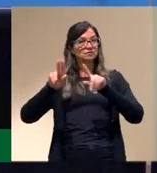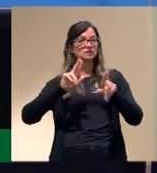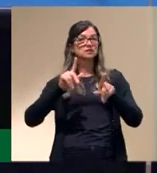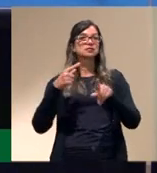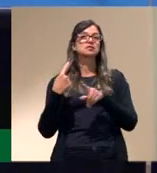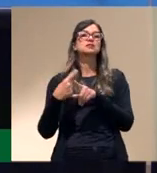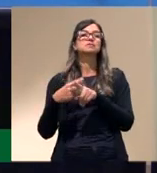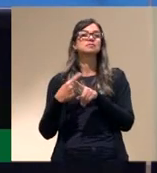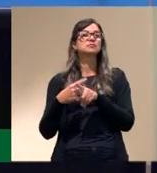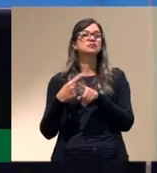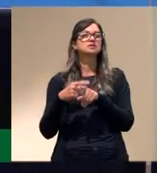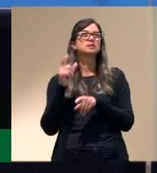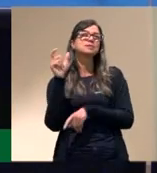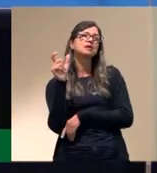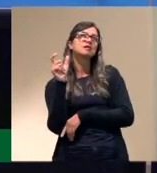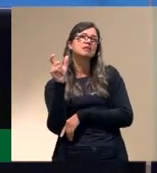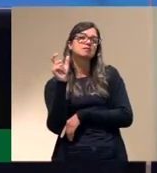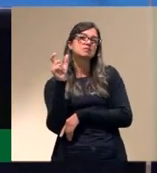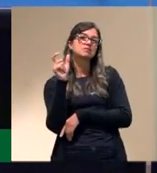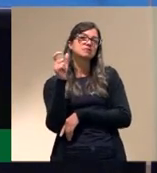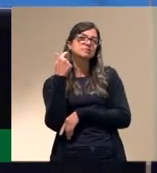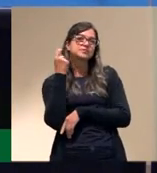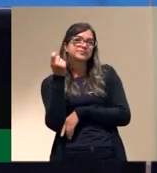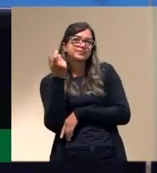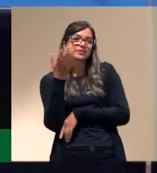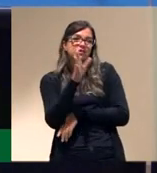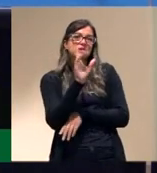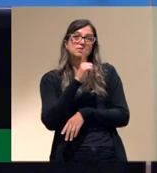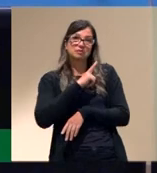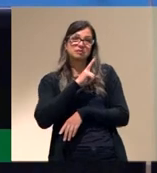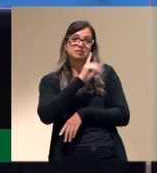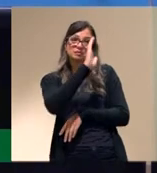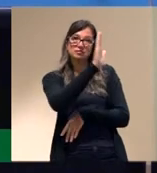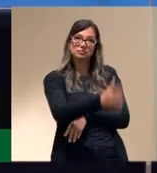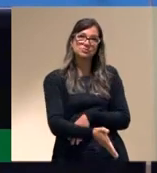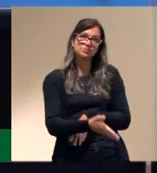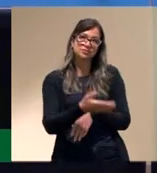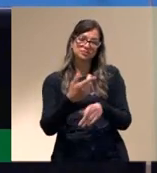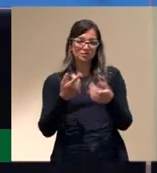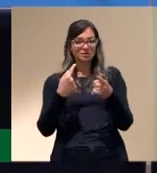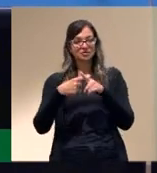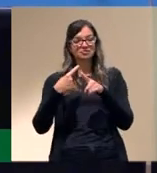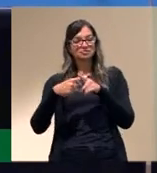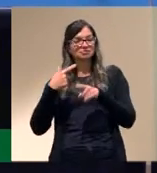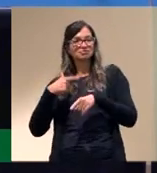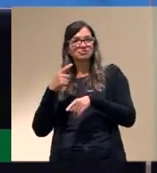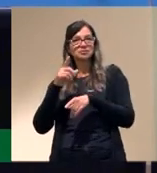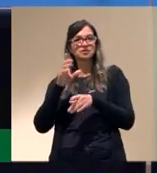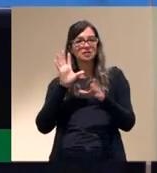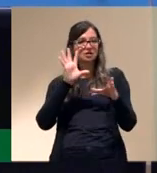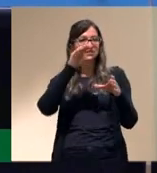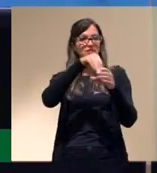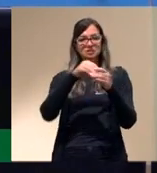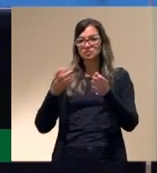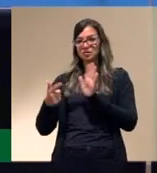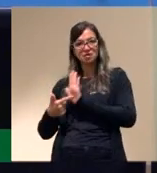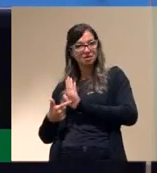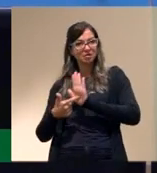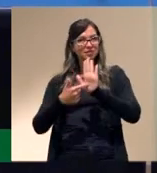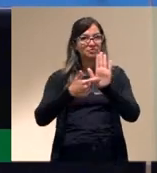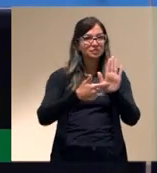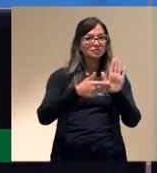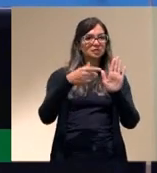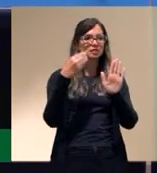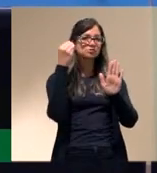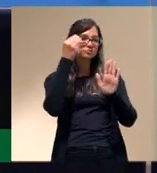diversificar a mesma lógica. Se diversificar é o quê? Apresentar um conjunto, possibilitar que ela tenha um conjunto de